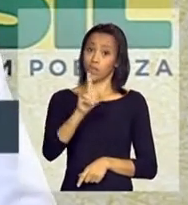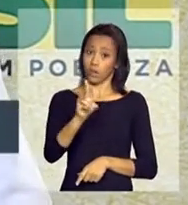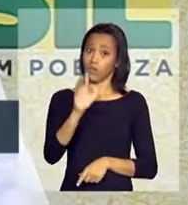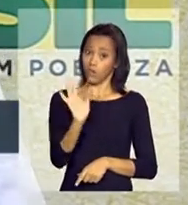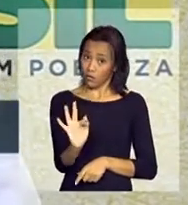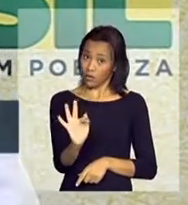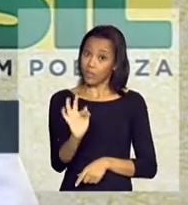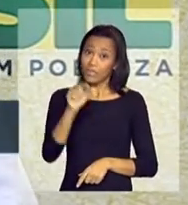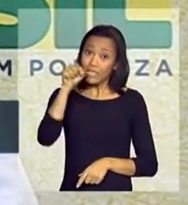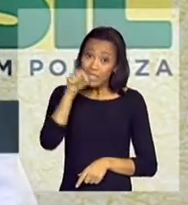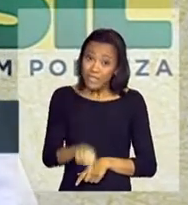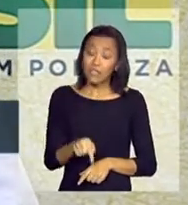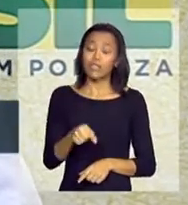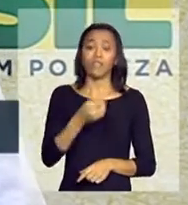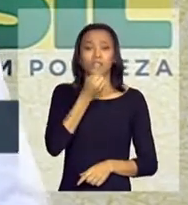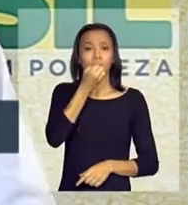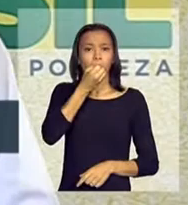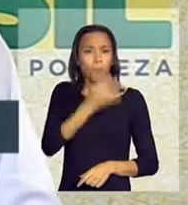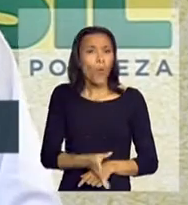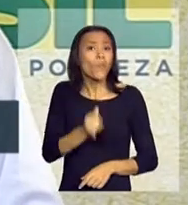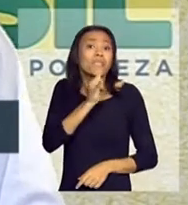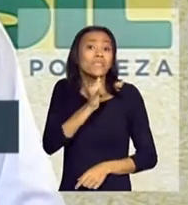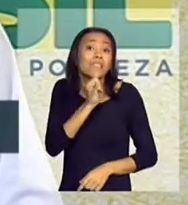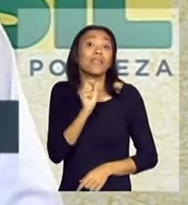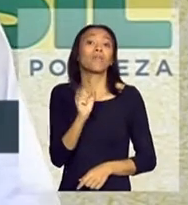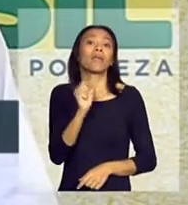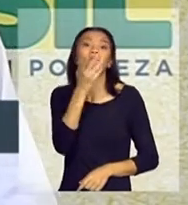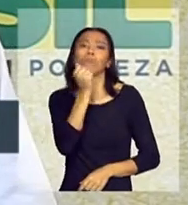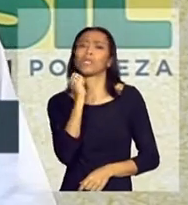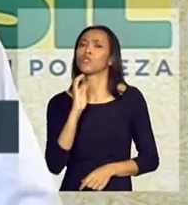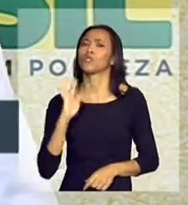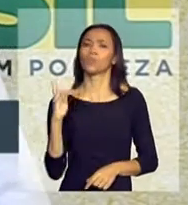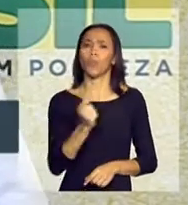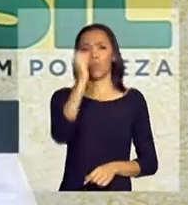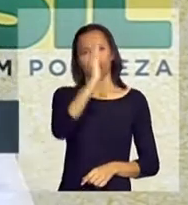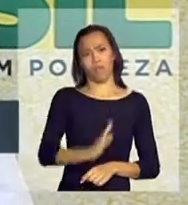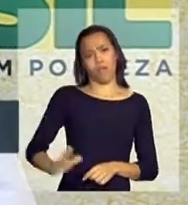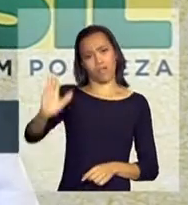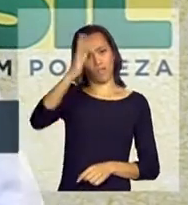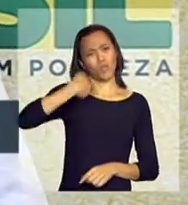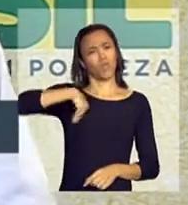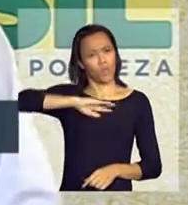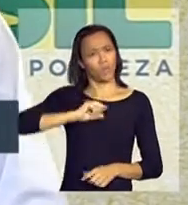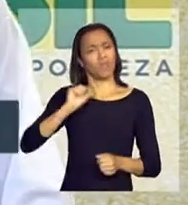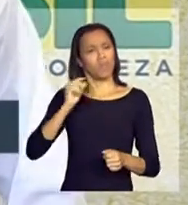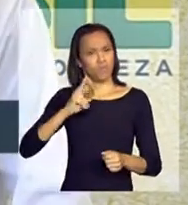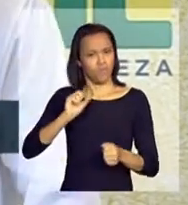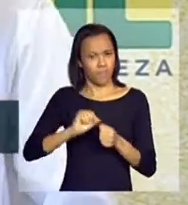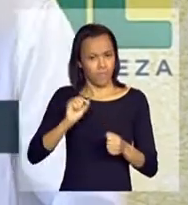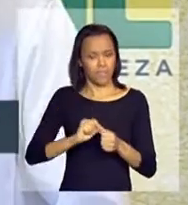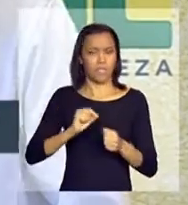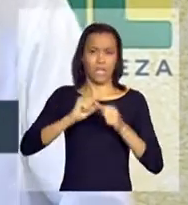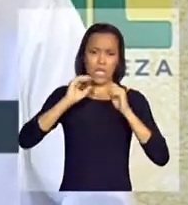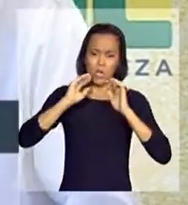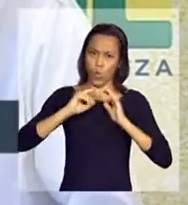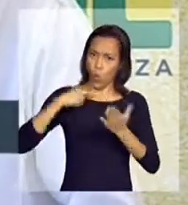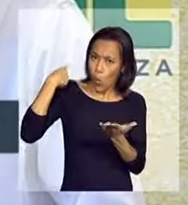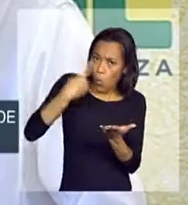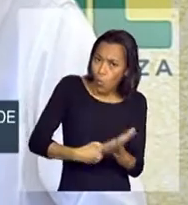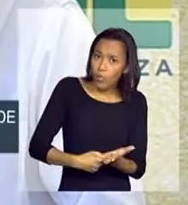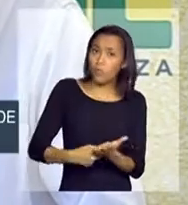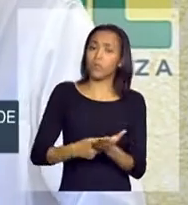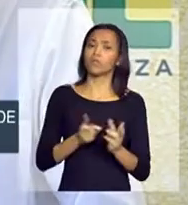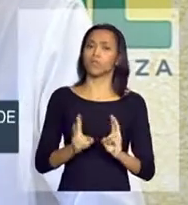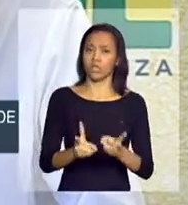um exemplo aqui para o Brasil porque faremos isso com muita empolgação com muita determinação compromisso